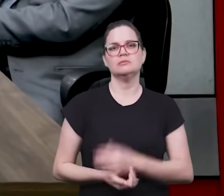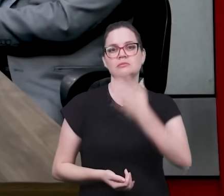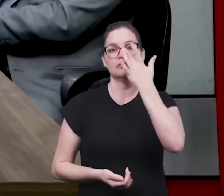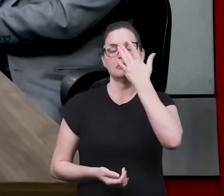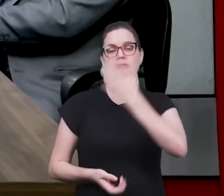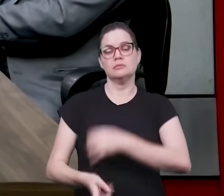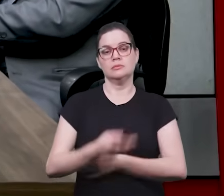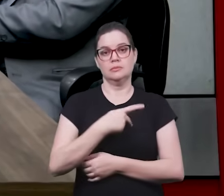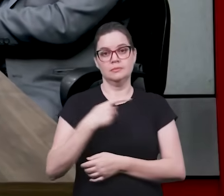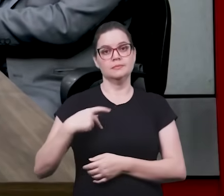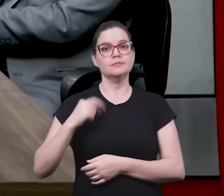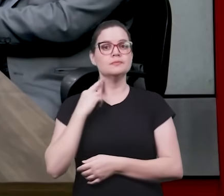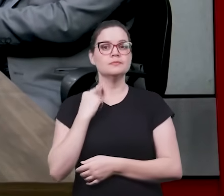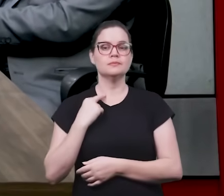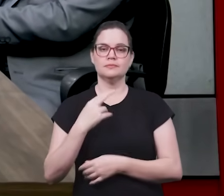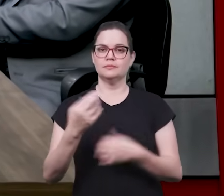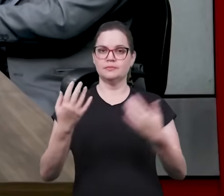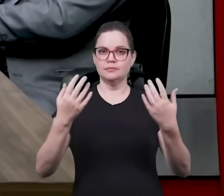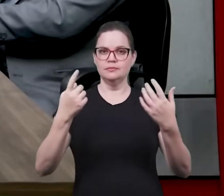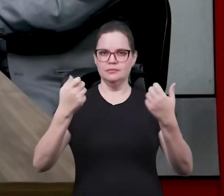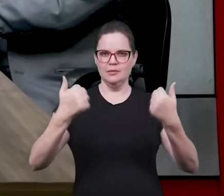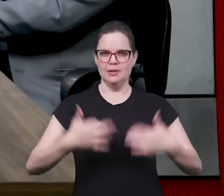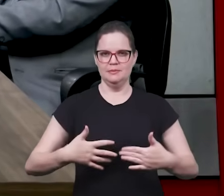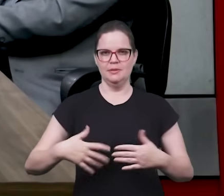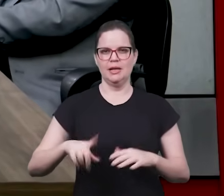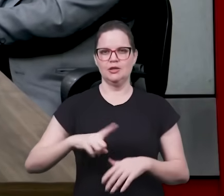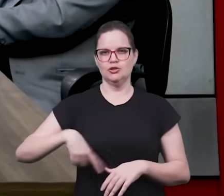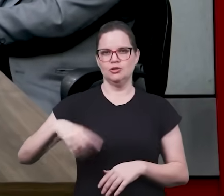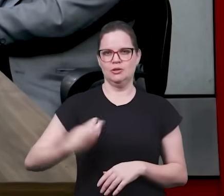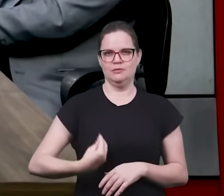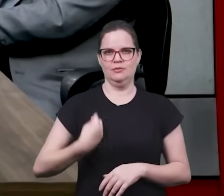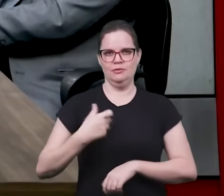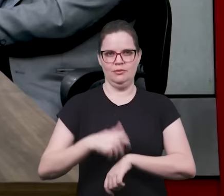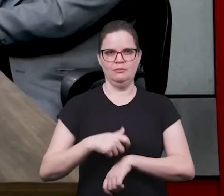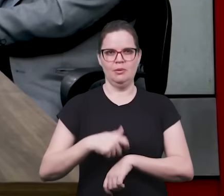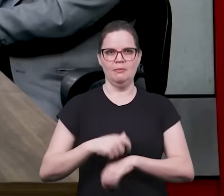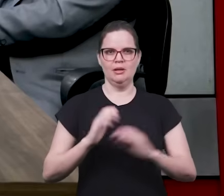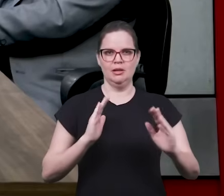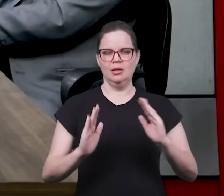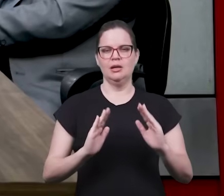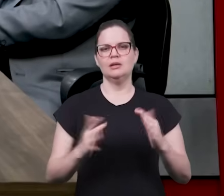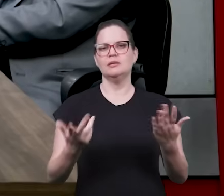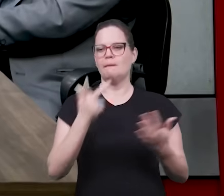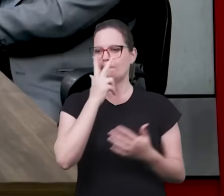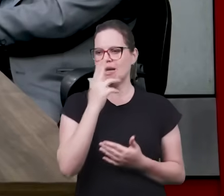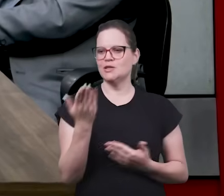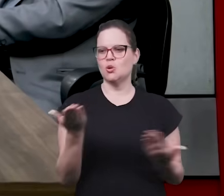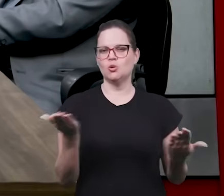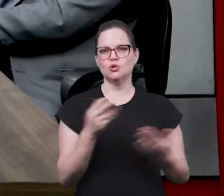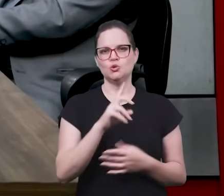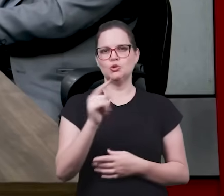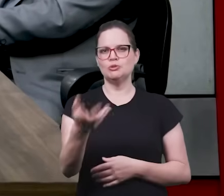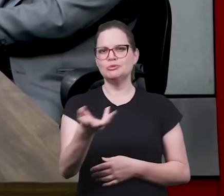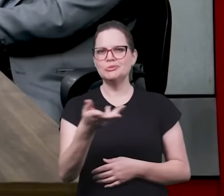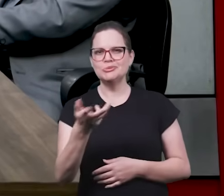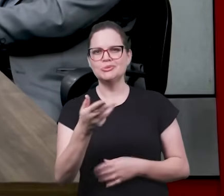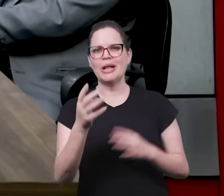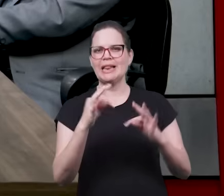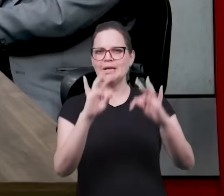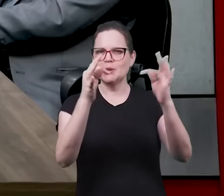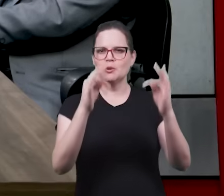nós comentarmos que nós vivemos dias de muita velocidade nas coisas, muita